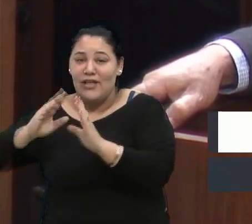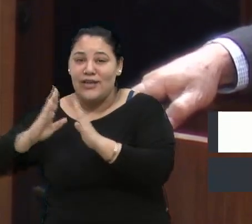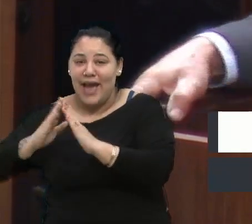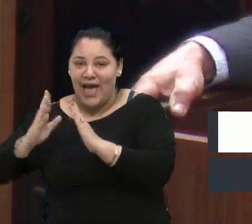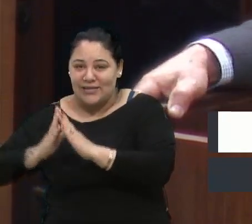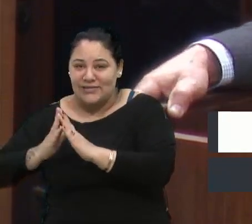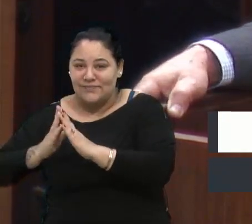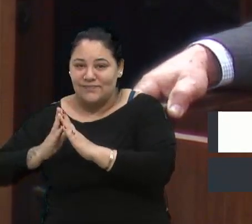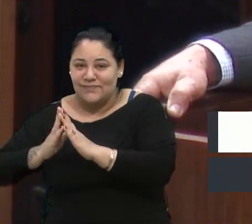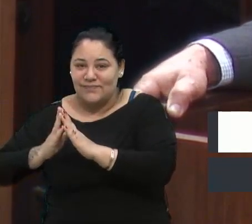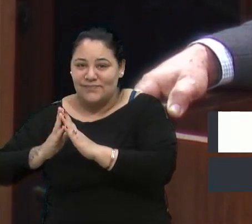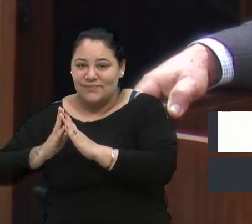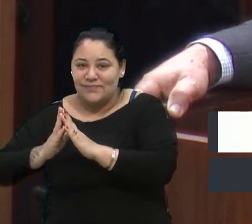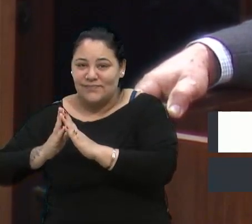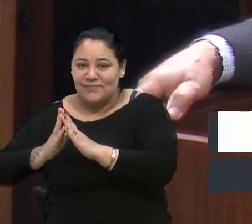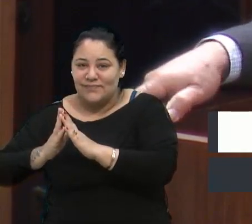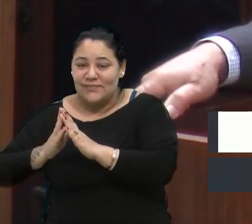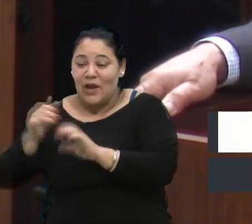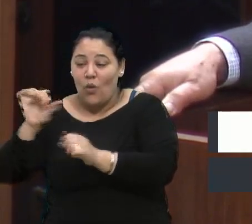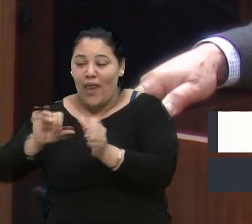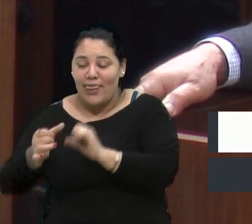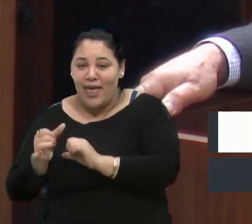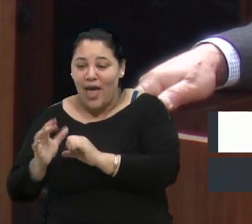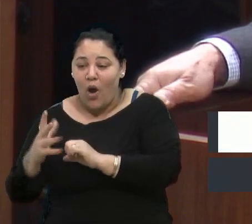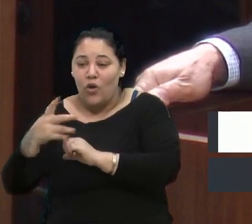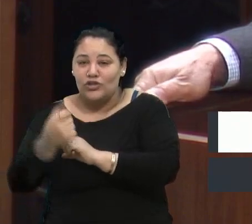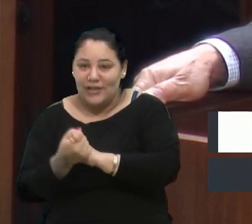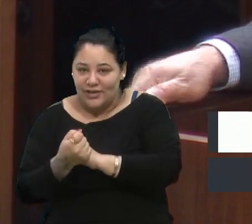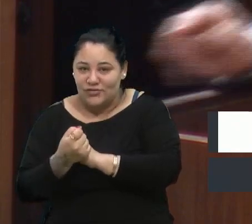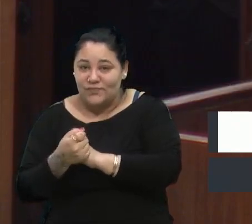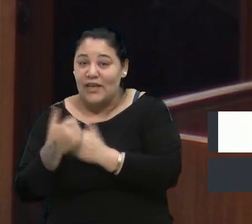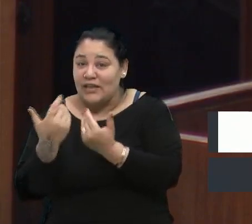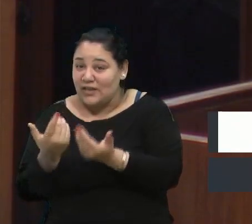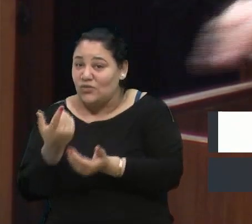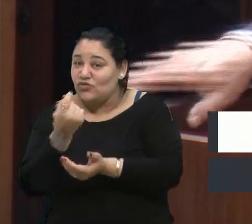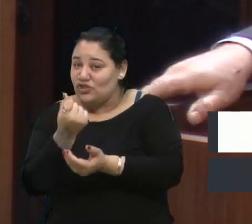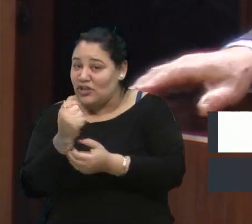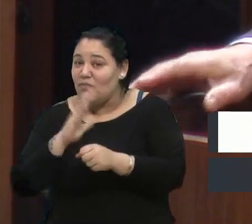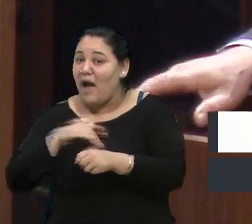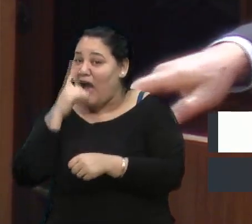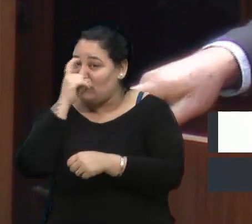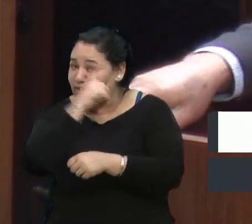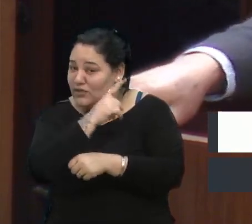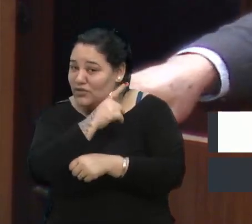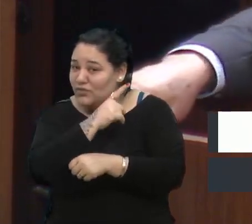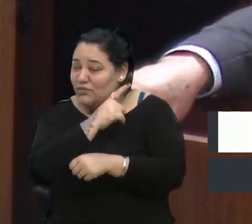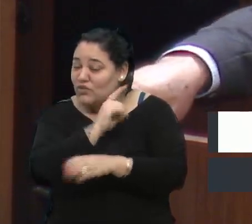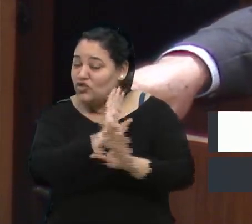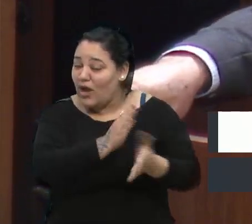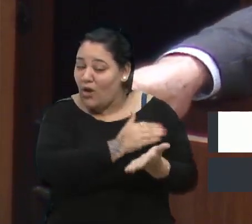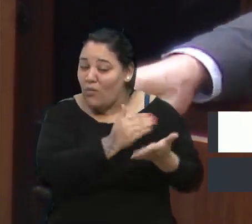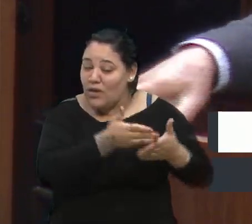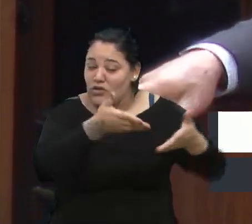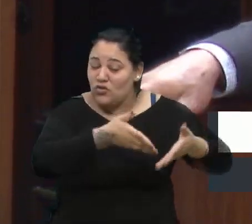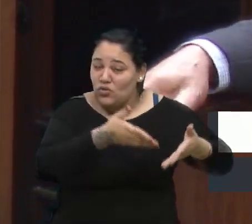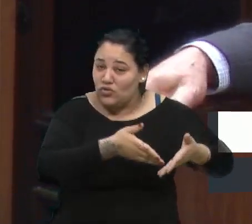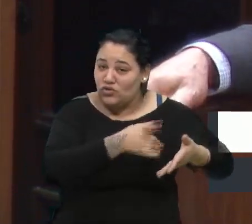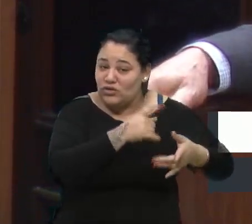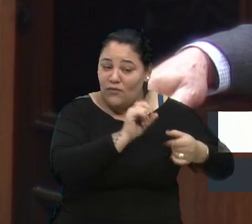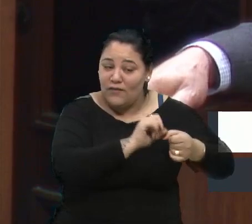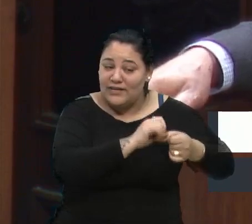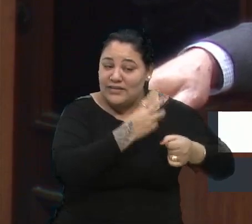e na quantidade. Então o poder aquisitivo vai ficar pior. Temos dificuldade hoje, não faz 3 dias de